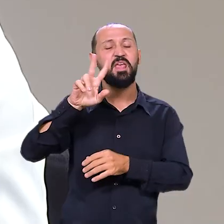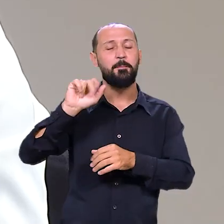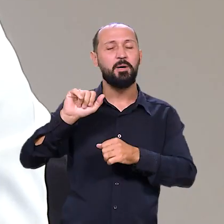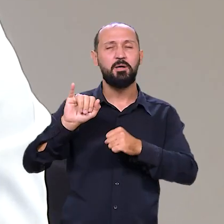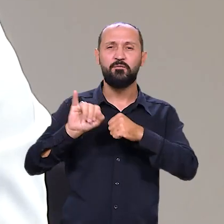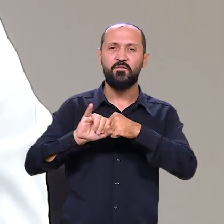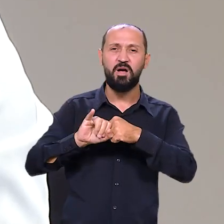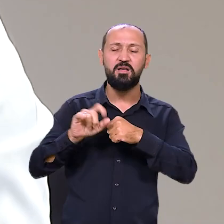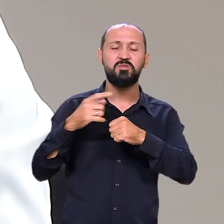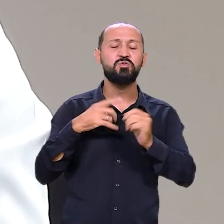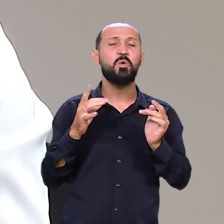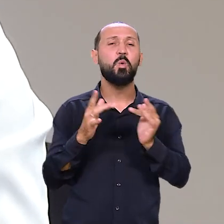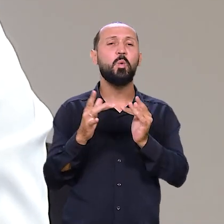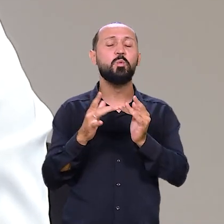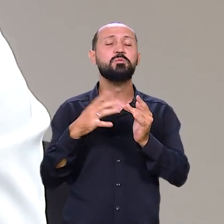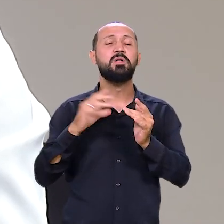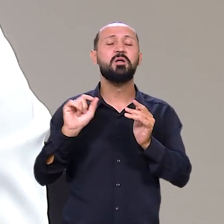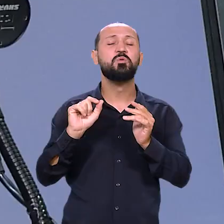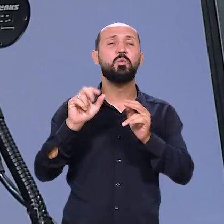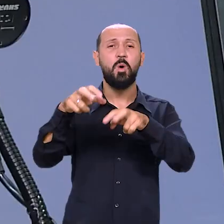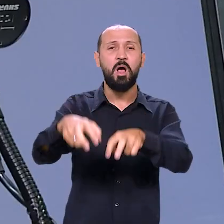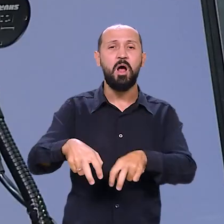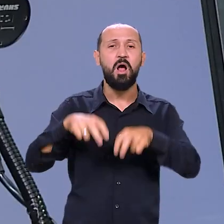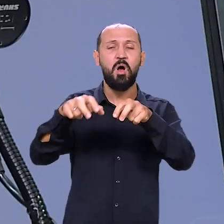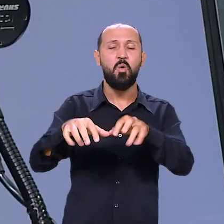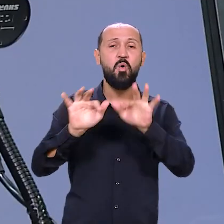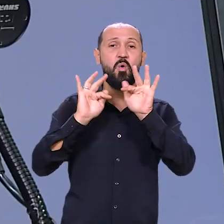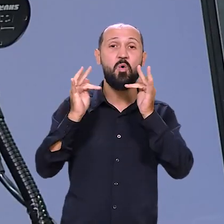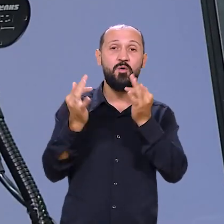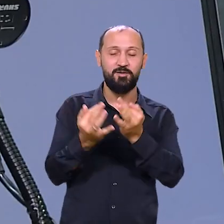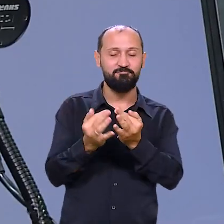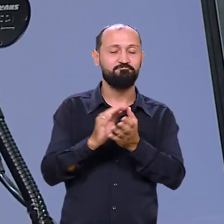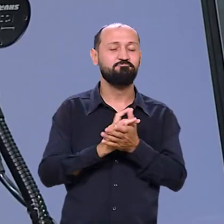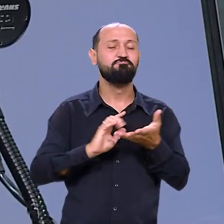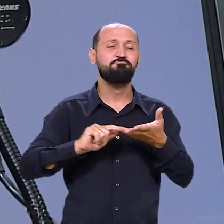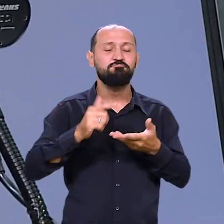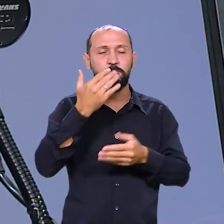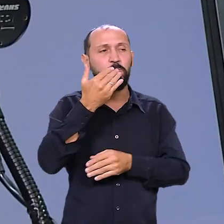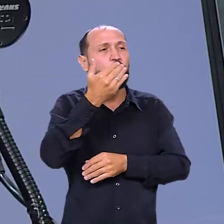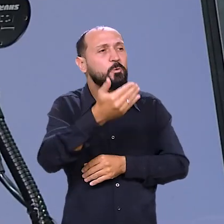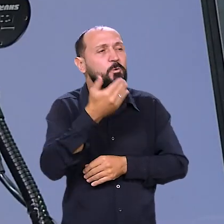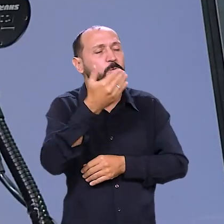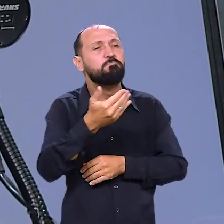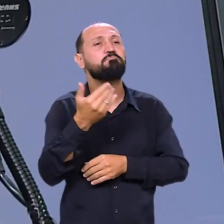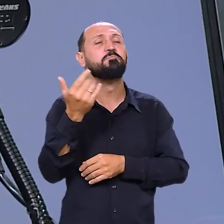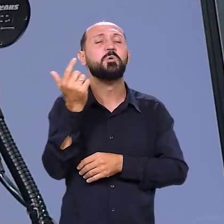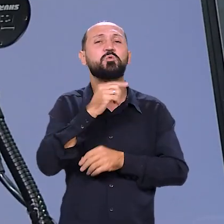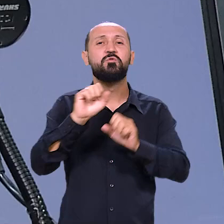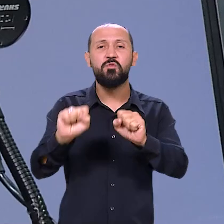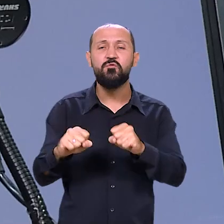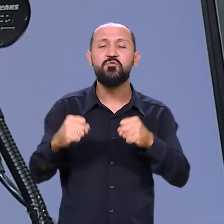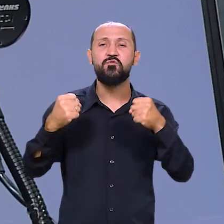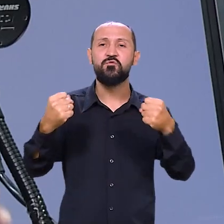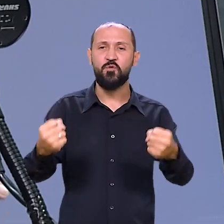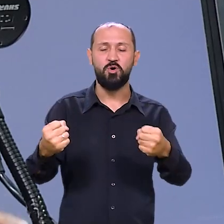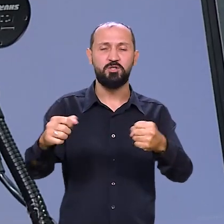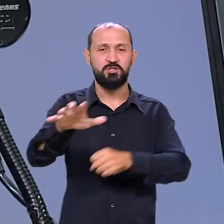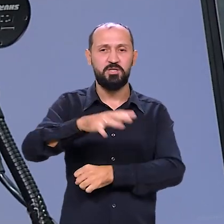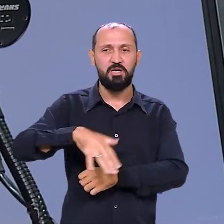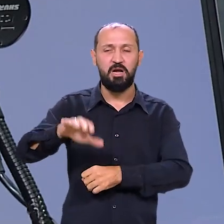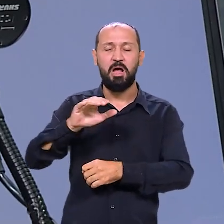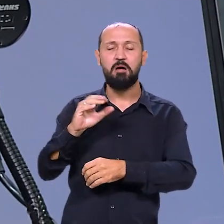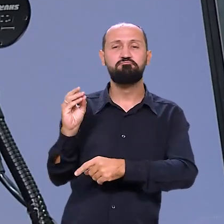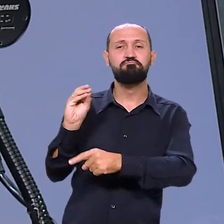tive contato com a agricultura familiar e busquei várias alternativas para fortalecer